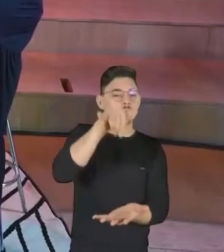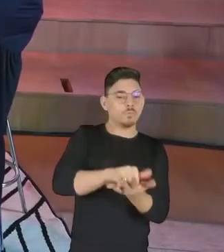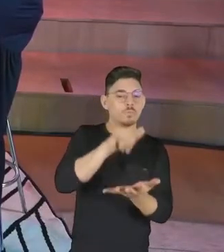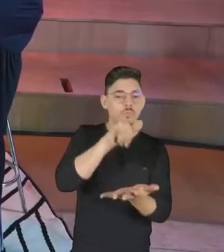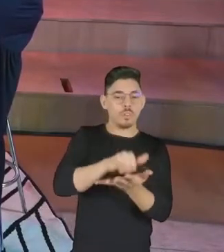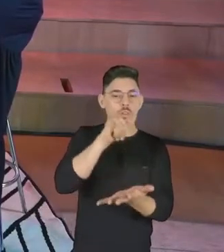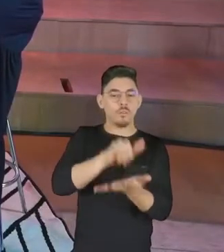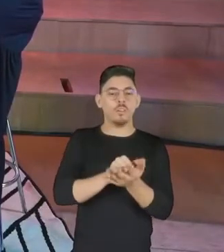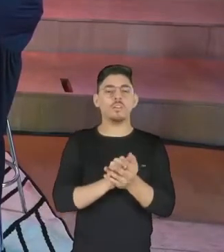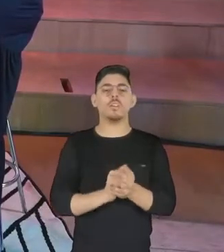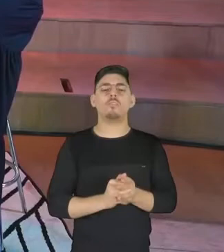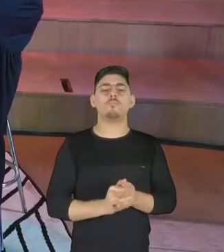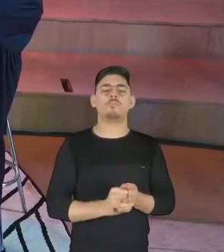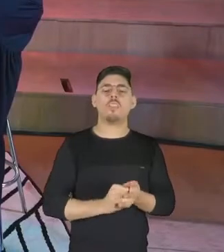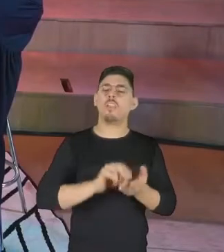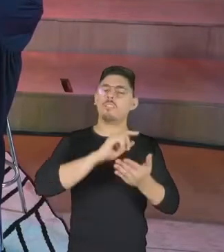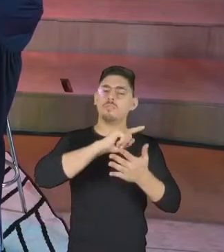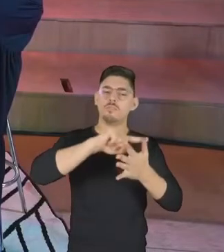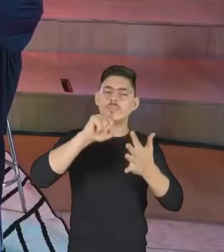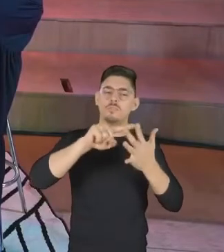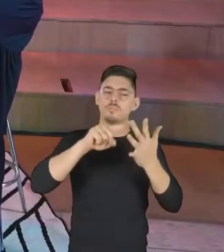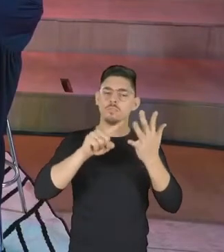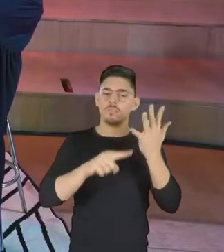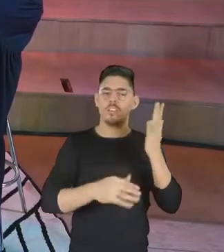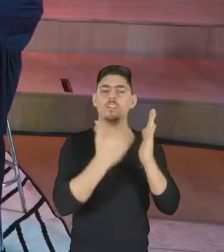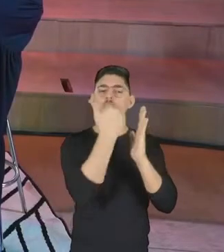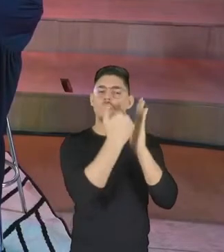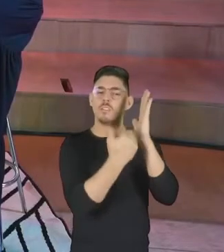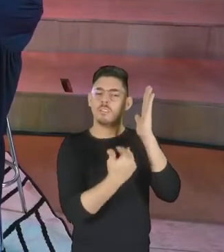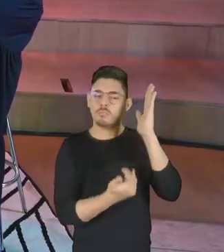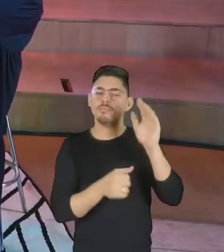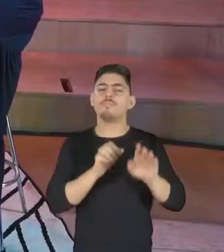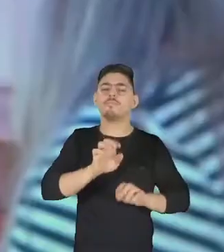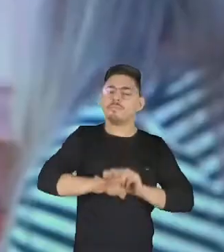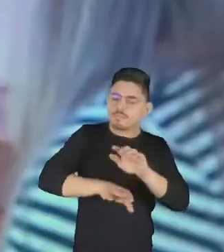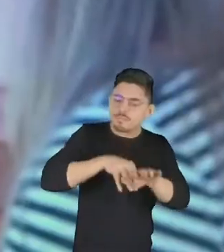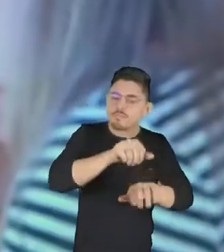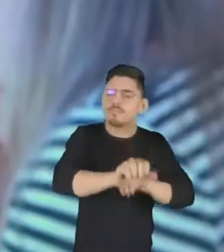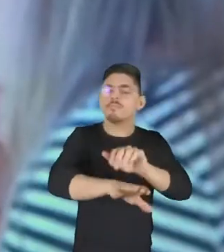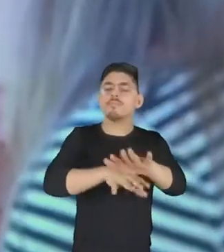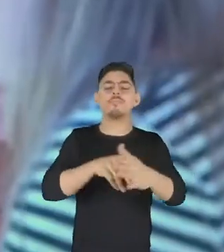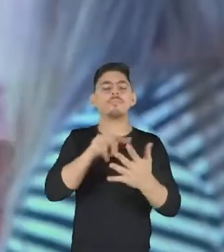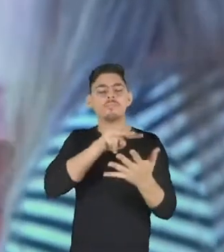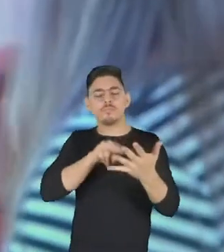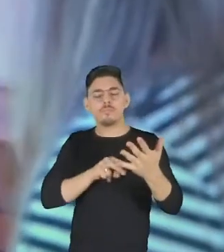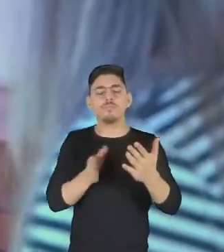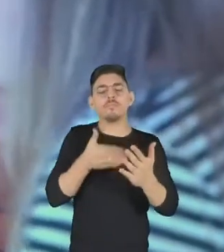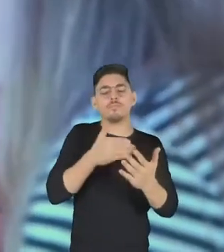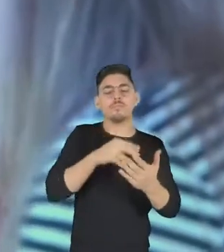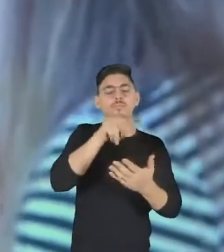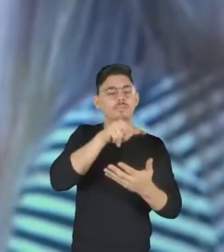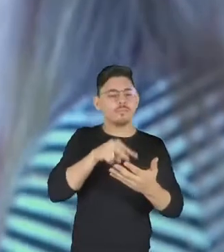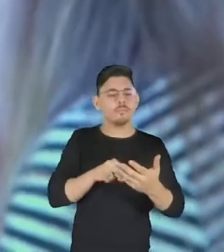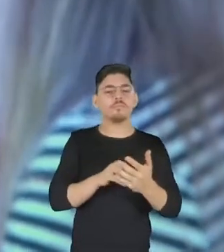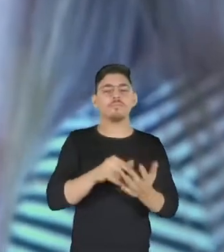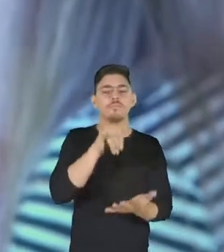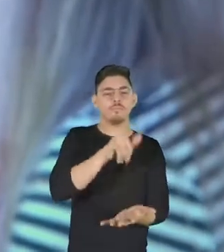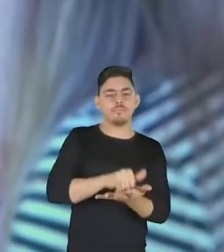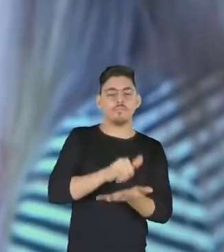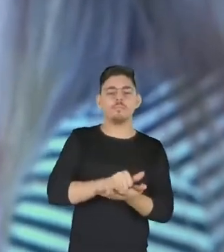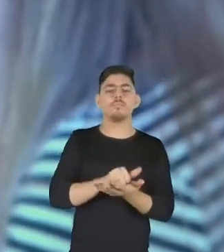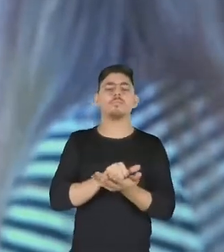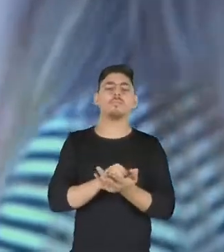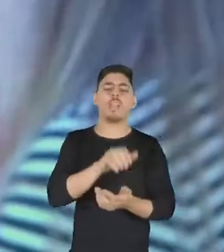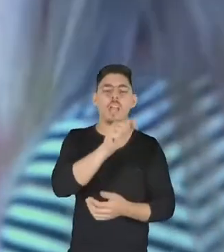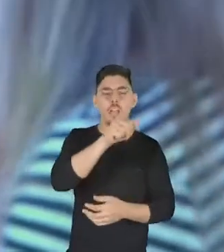todos os programas de leitura, né? Todos os trilhos de leitura no aplicativo. Então, tanto para adultos quanto